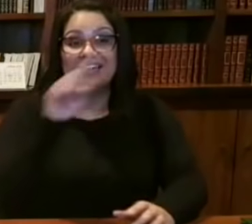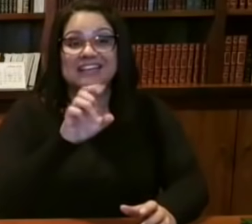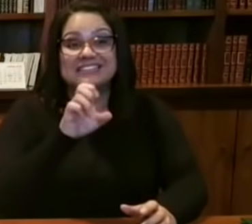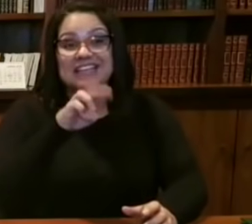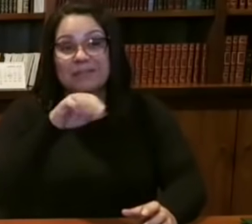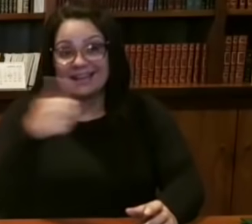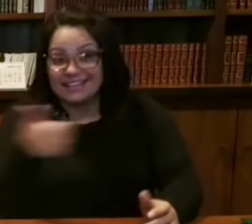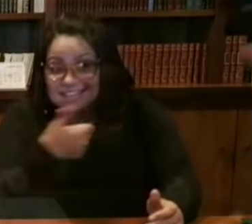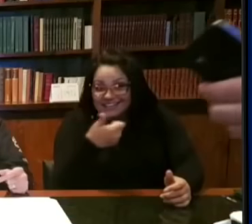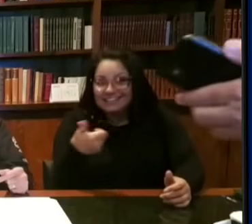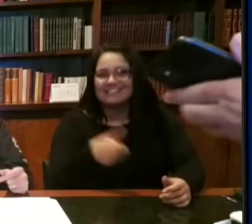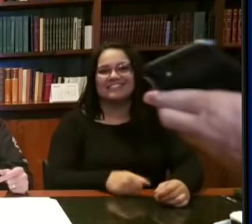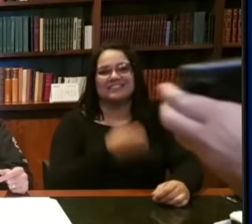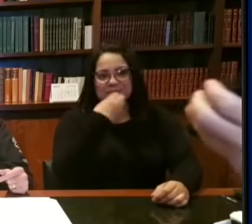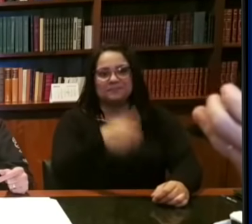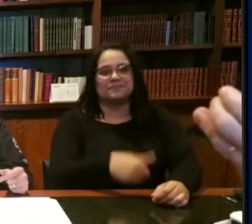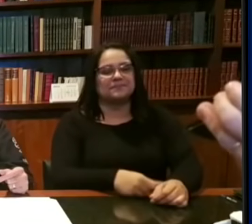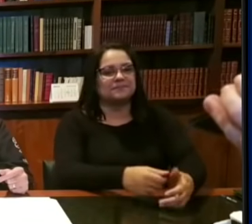fala, Zé Maria.